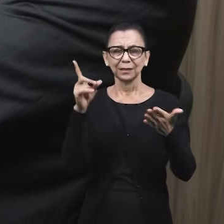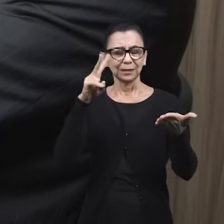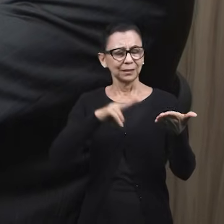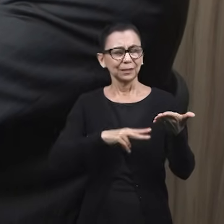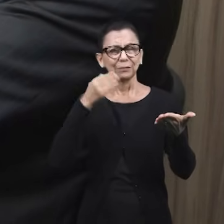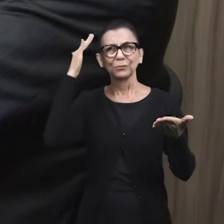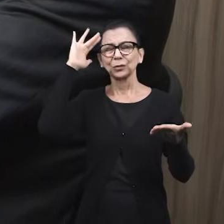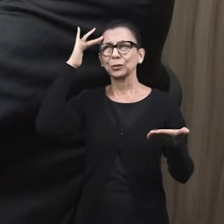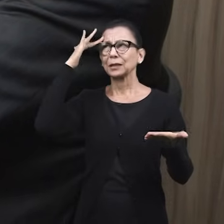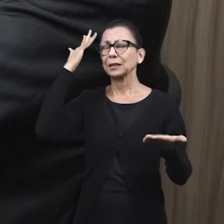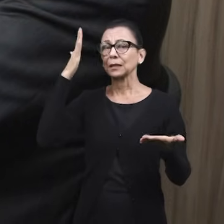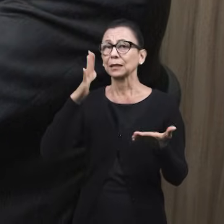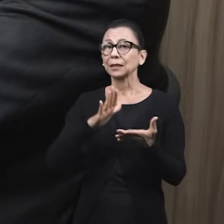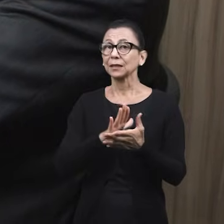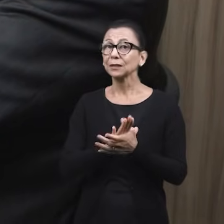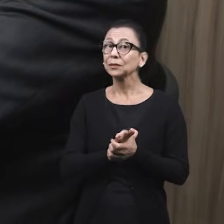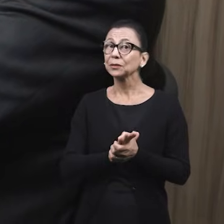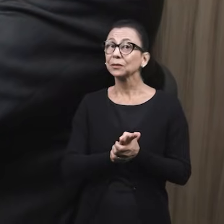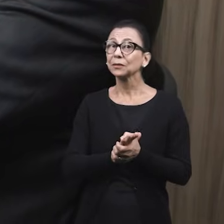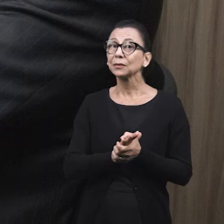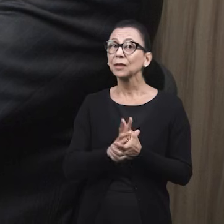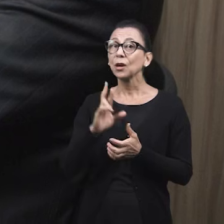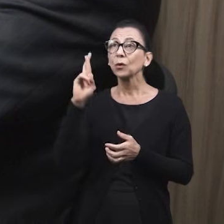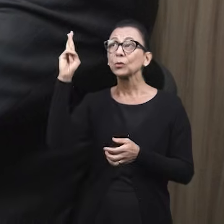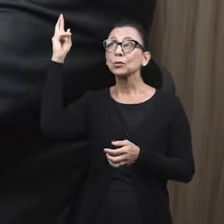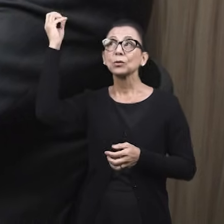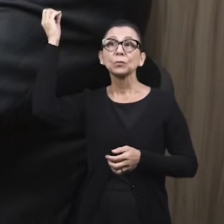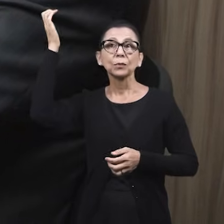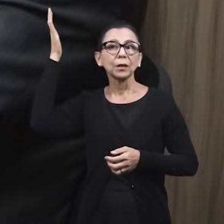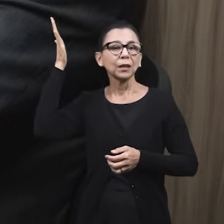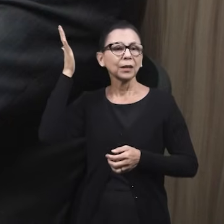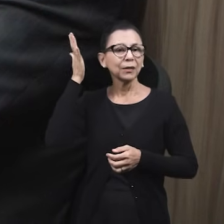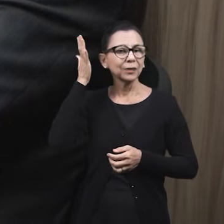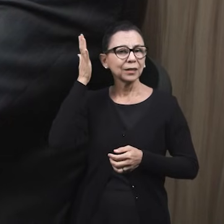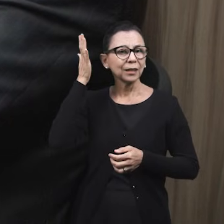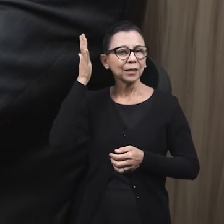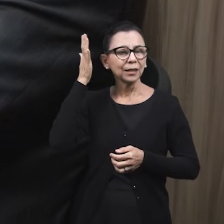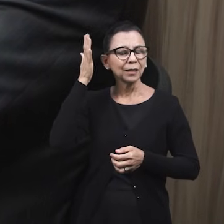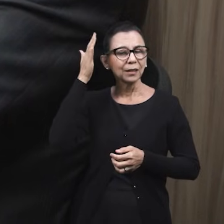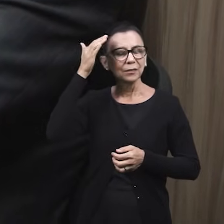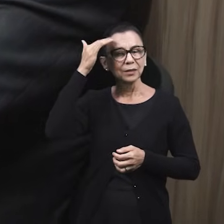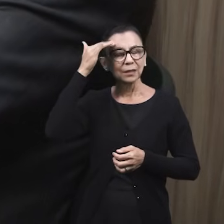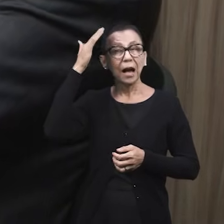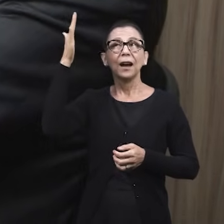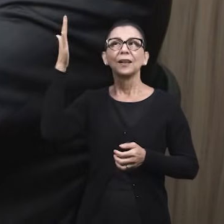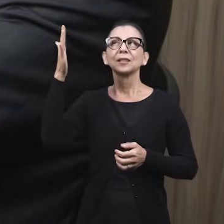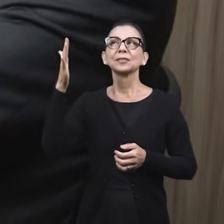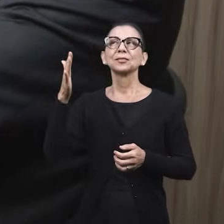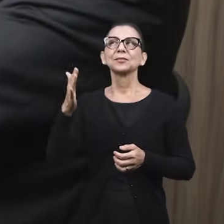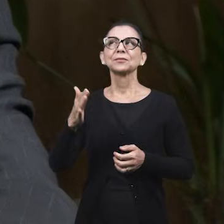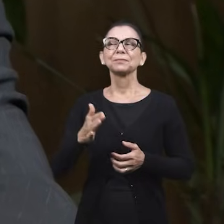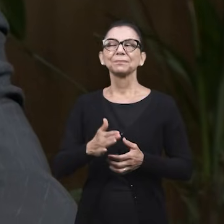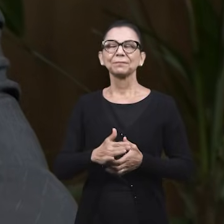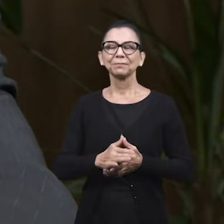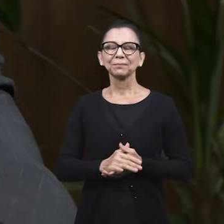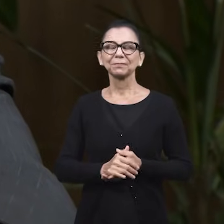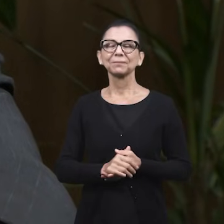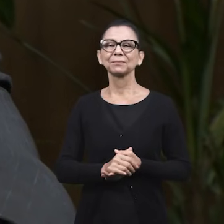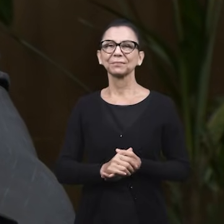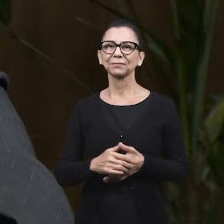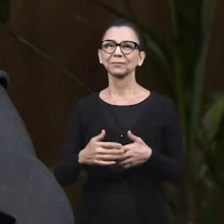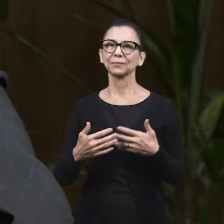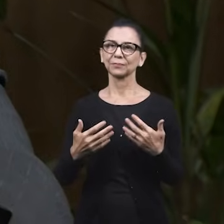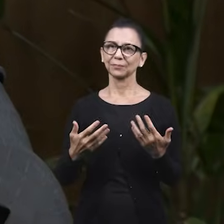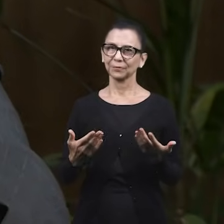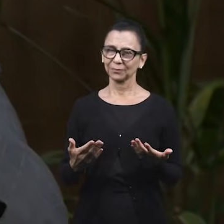estou entendendo, o Senhor pode se manifestar e te revelar. É por isso que nós consultamos a palavra, mas